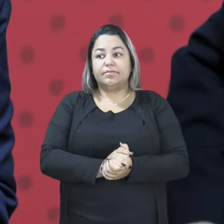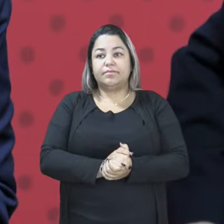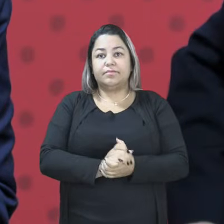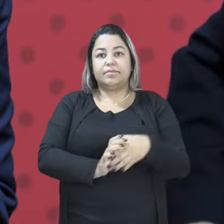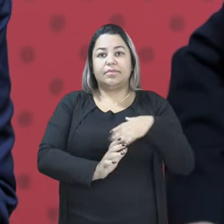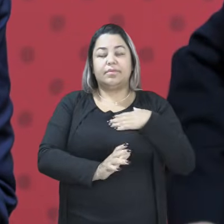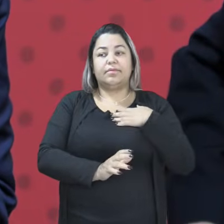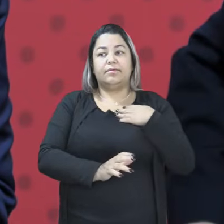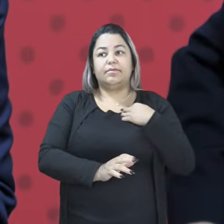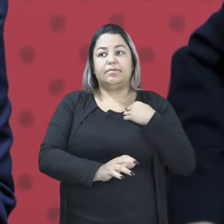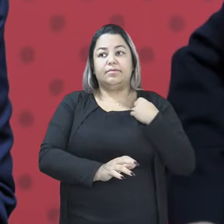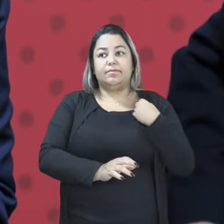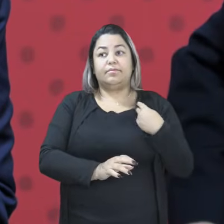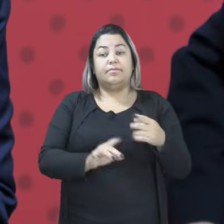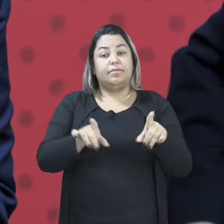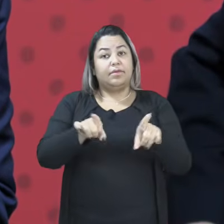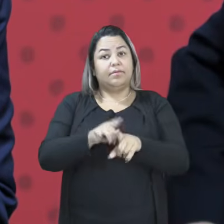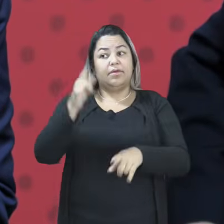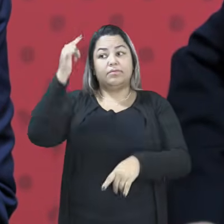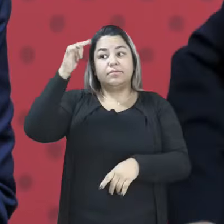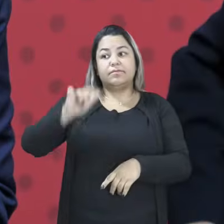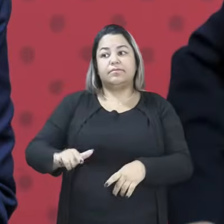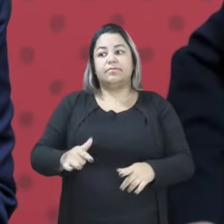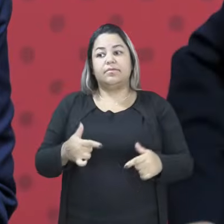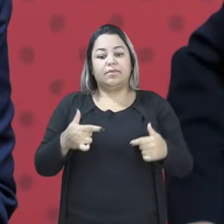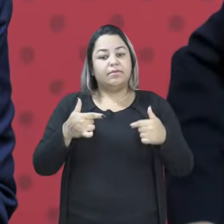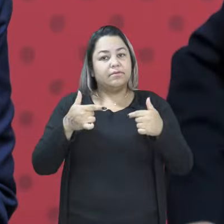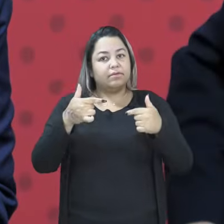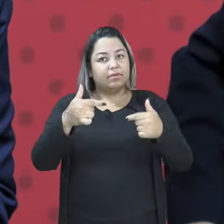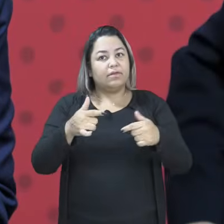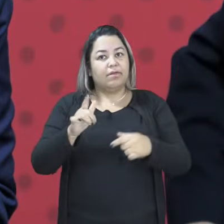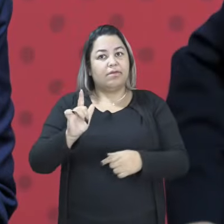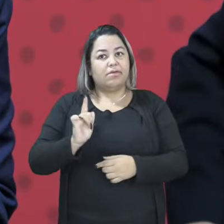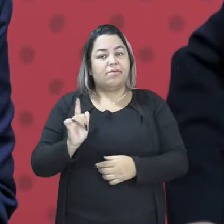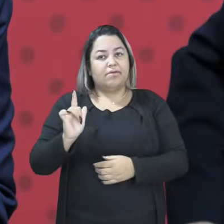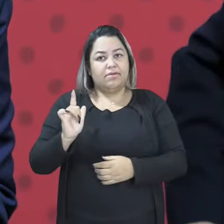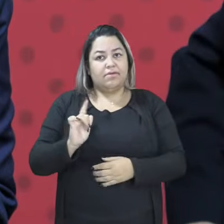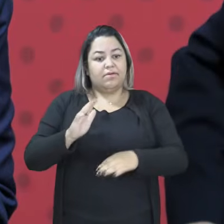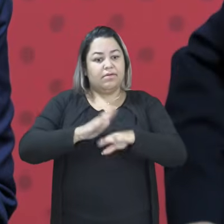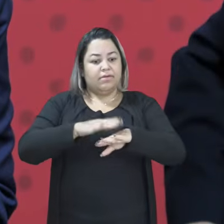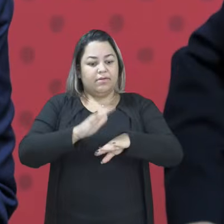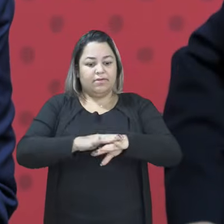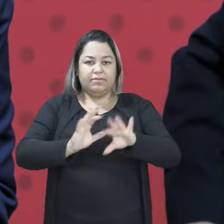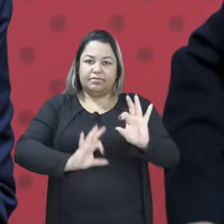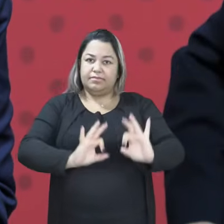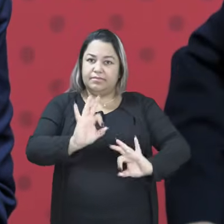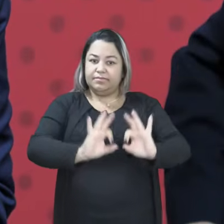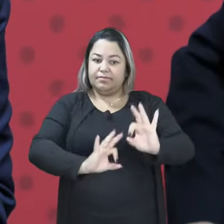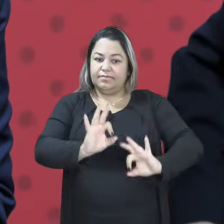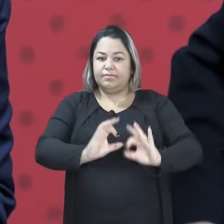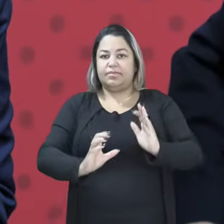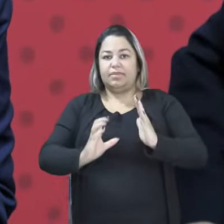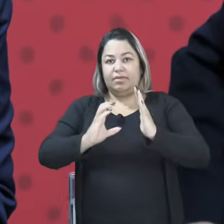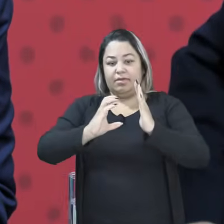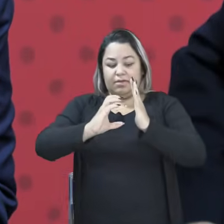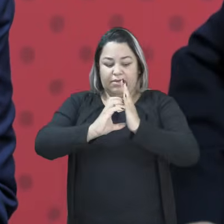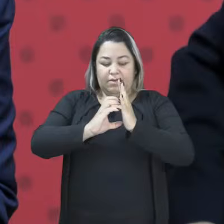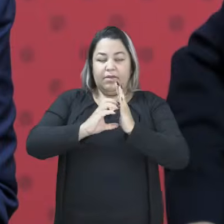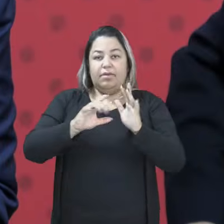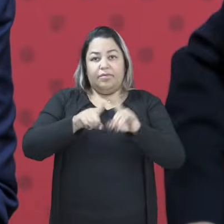coloca outros desafios que exigirá ainda mais da organização partidária. Então, esse momento de